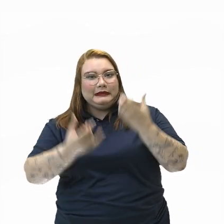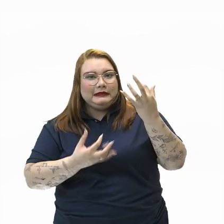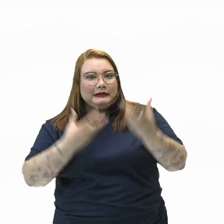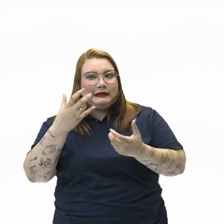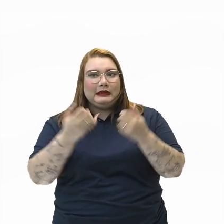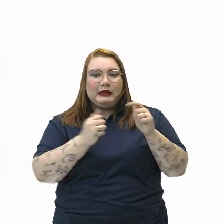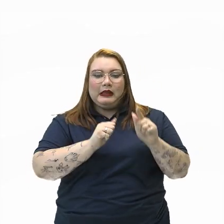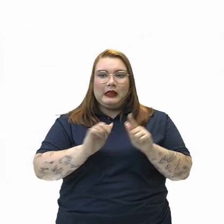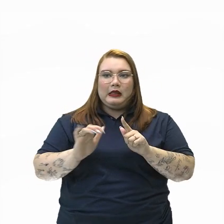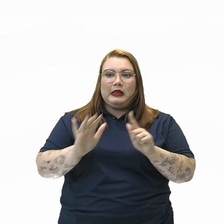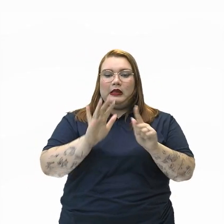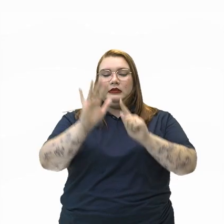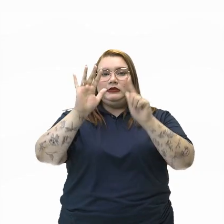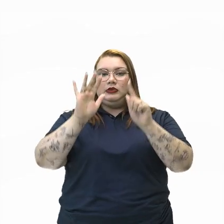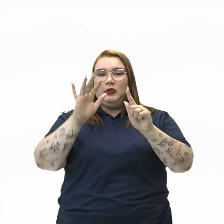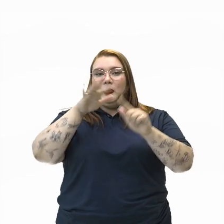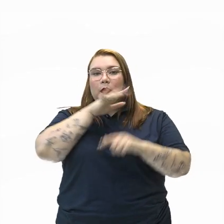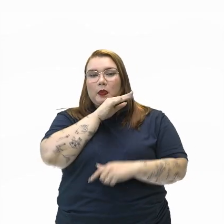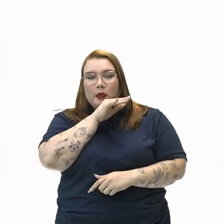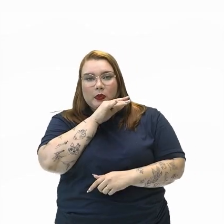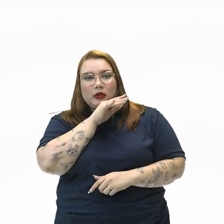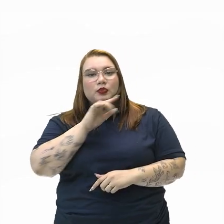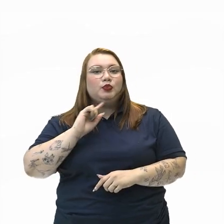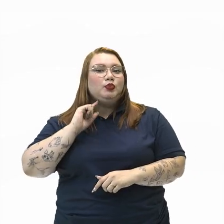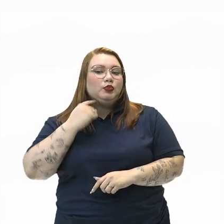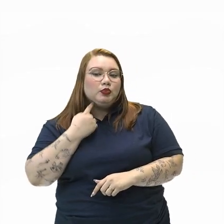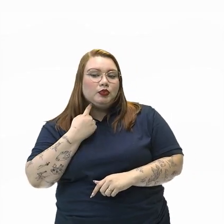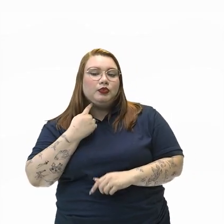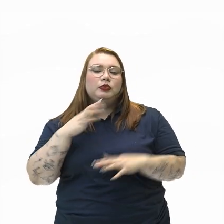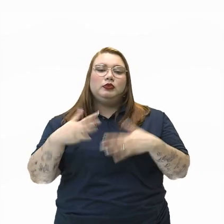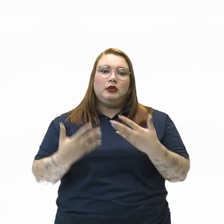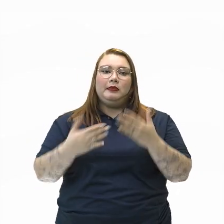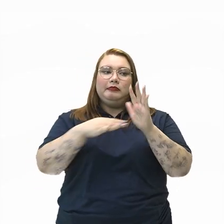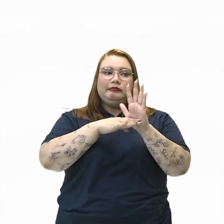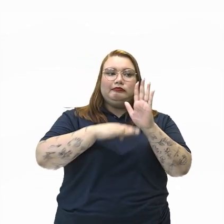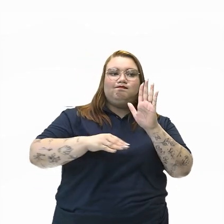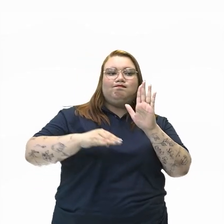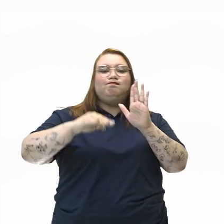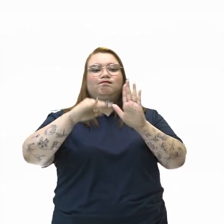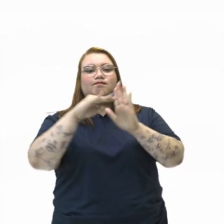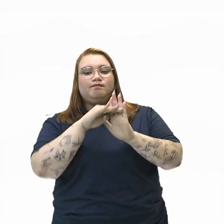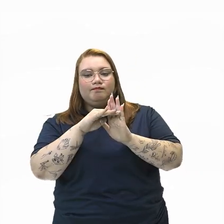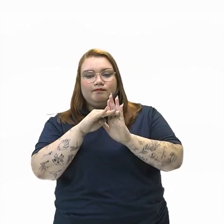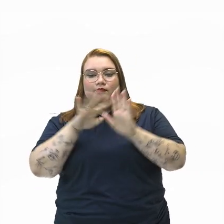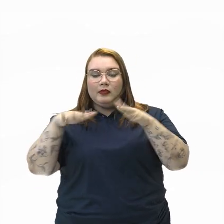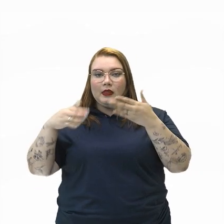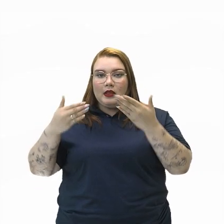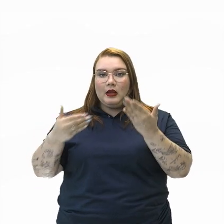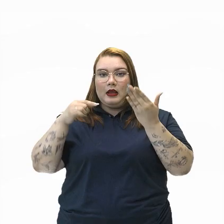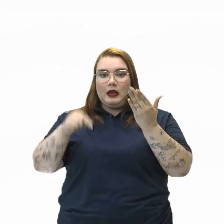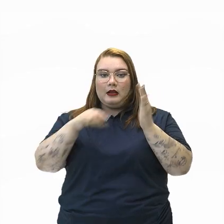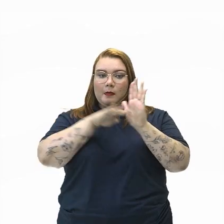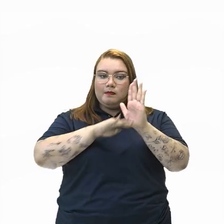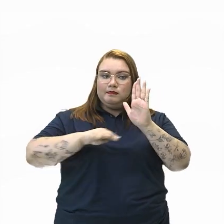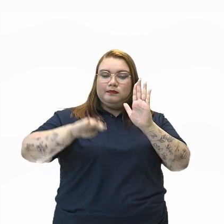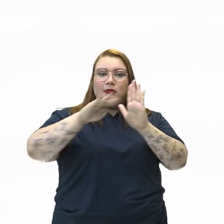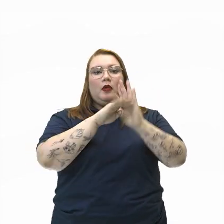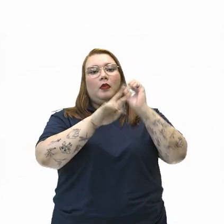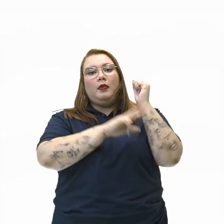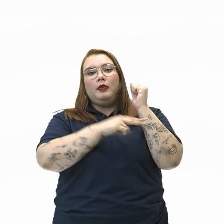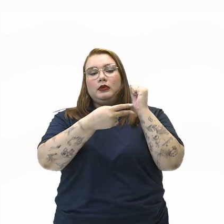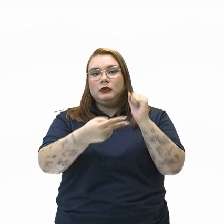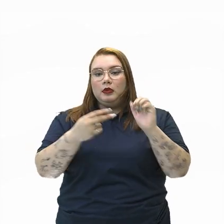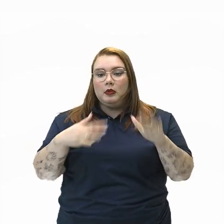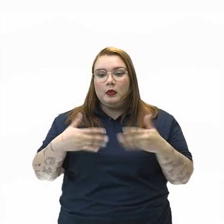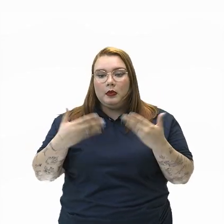muita liberação de gases poluentes, ocorre essa intensificação. E com essa intensificação, como consequência, nós